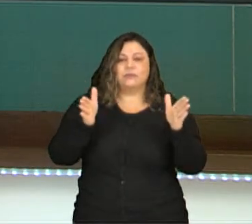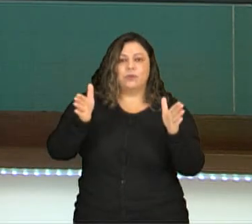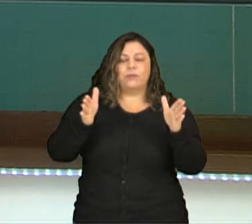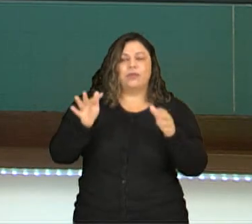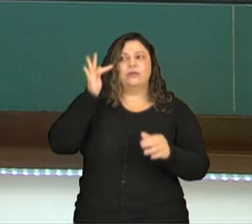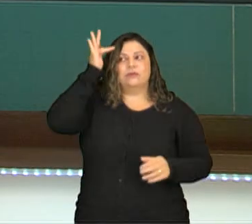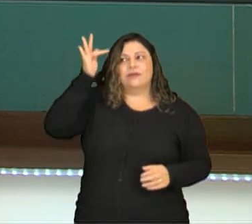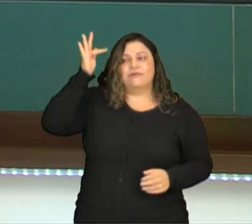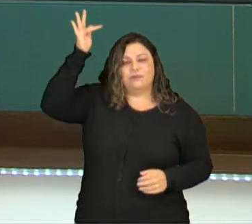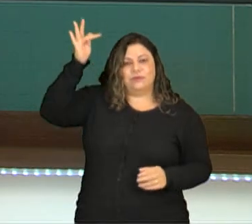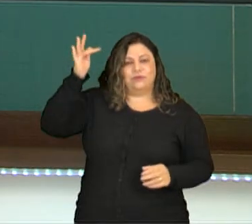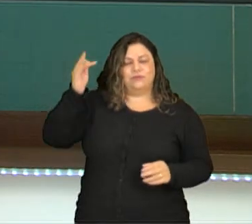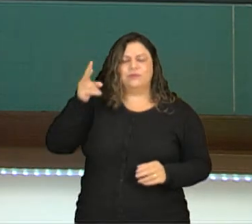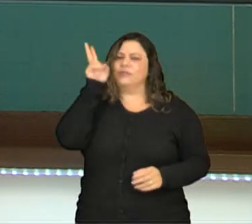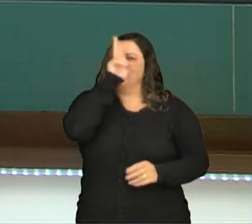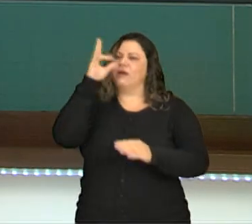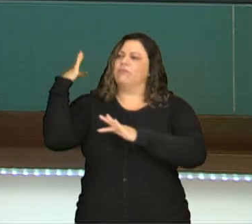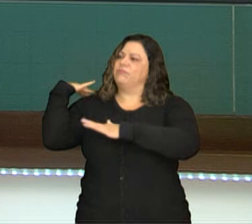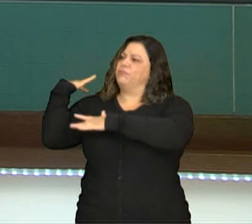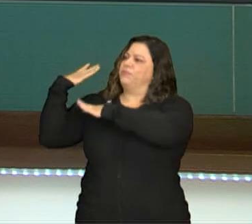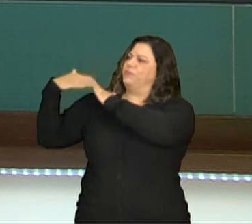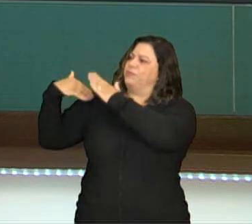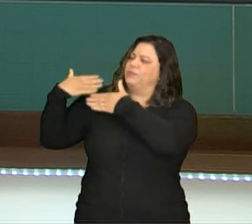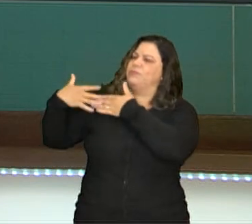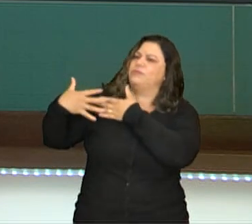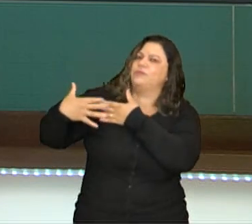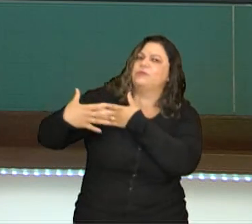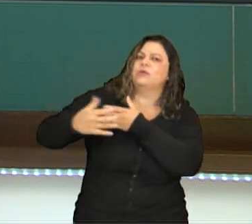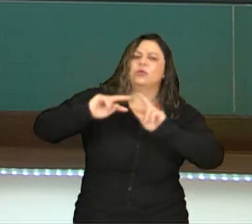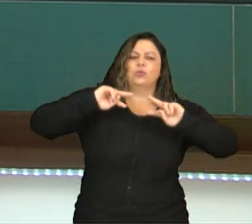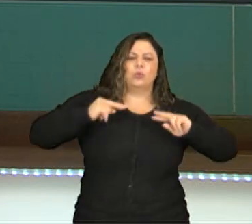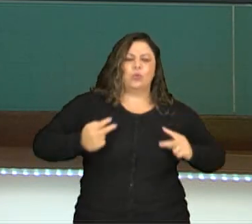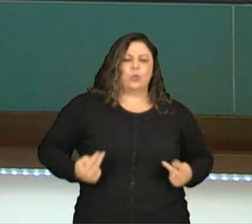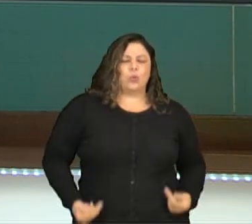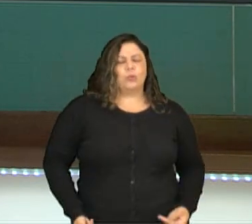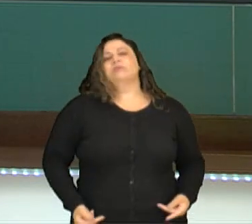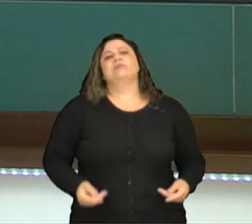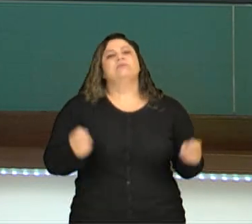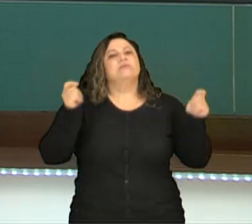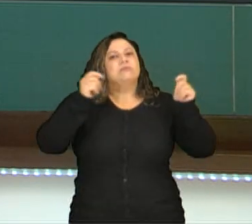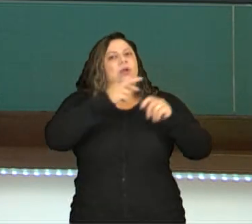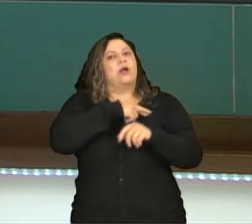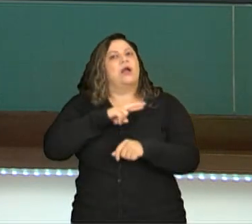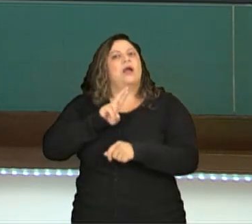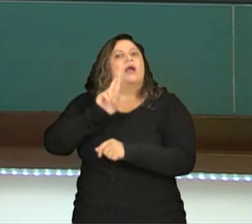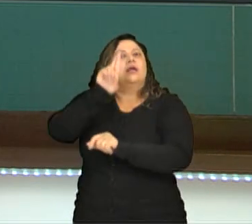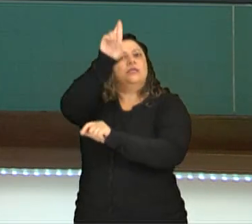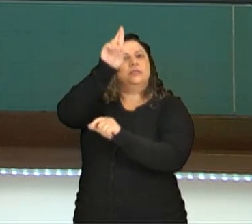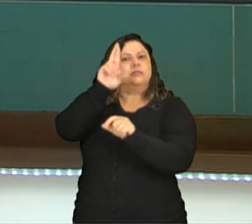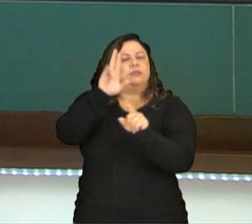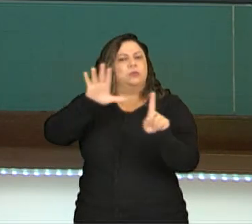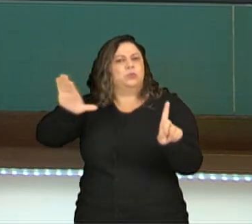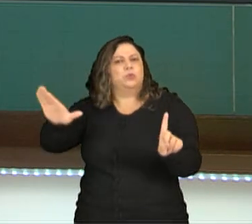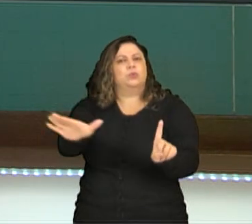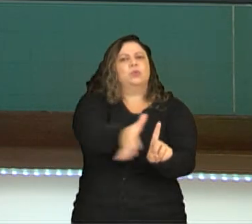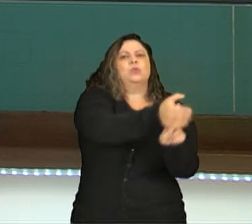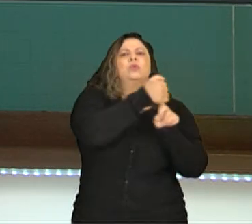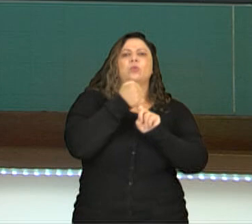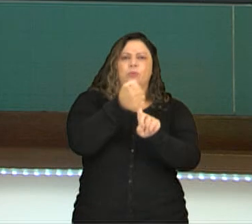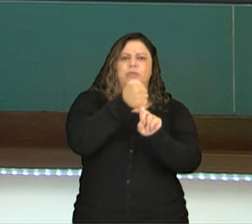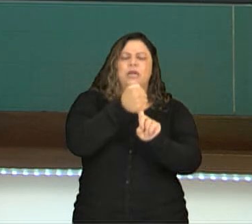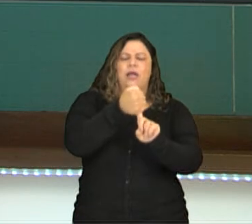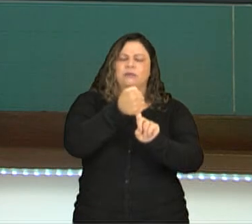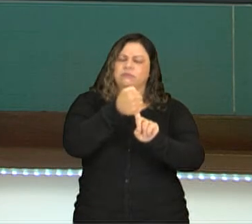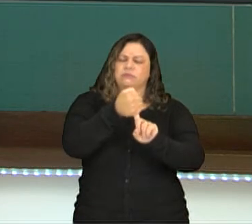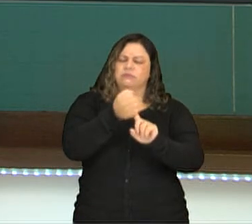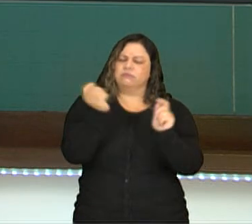filosofia e da história da humanidade, nós vamos ver uma religiosidade né, que tem uma dominância sobre o